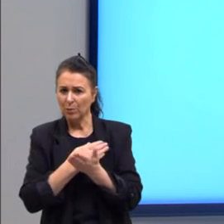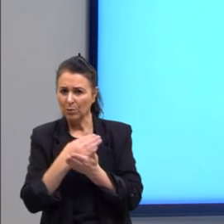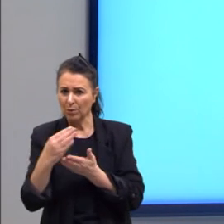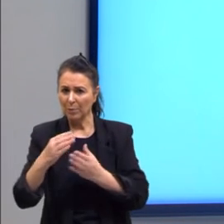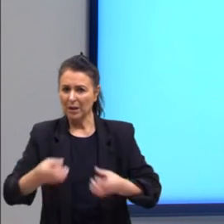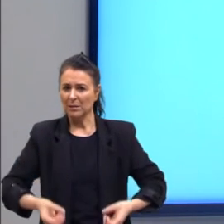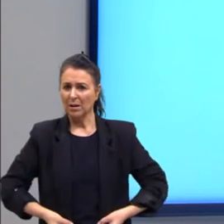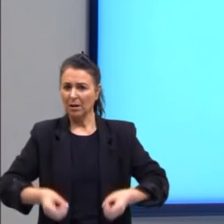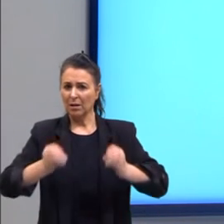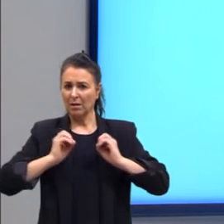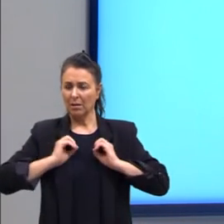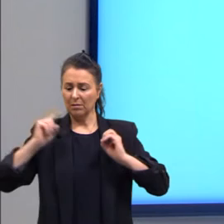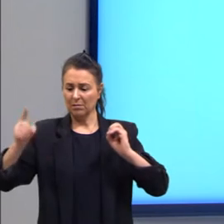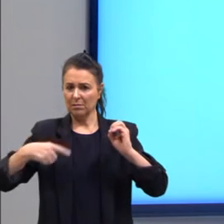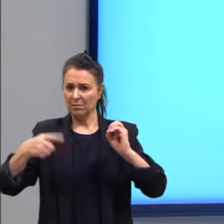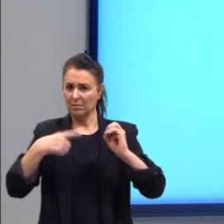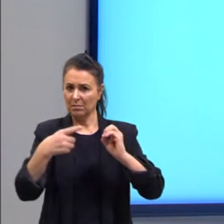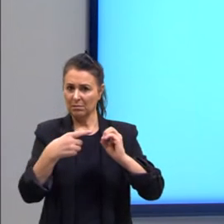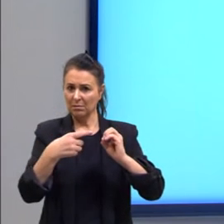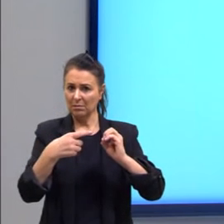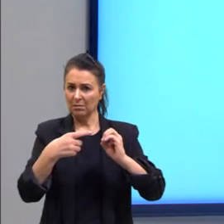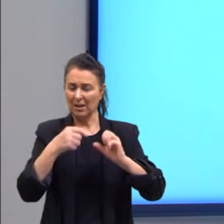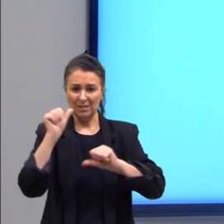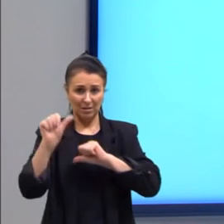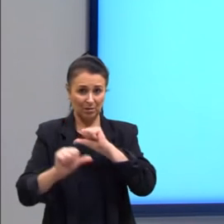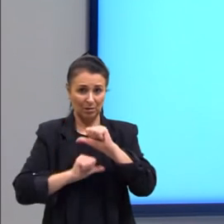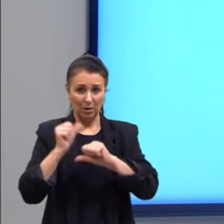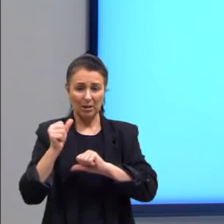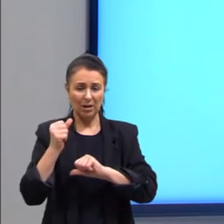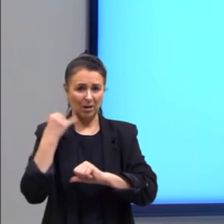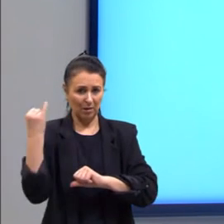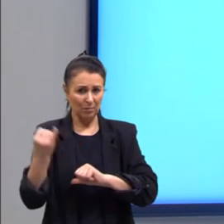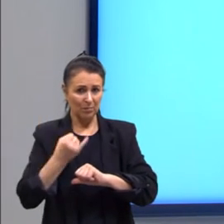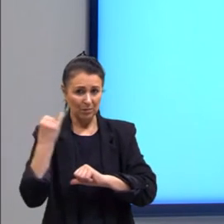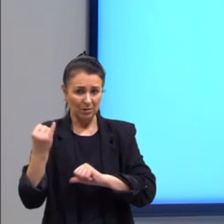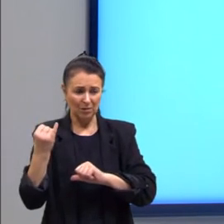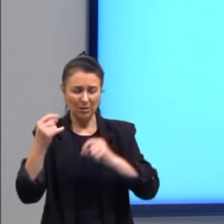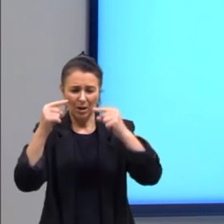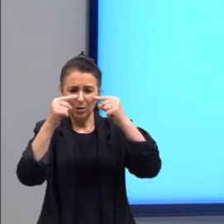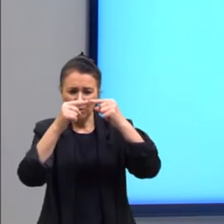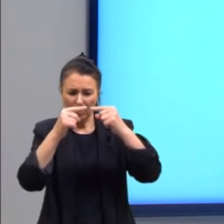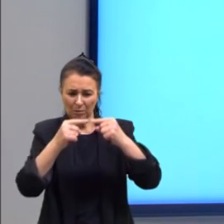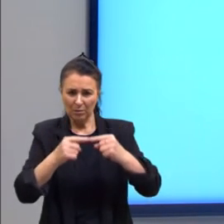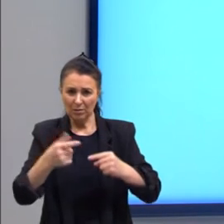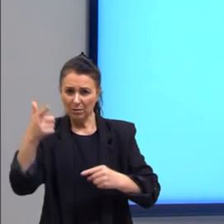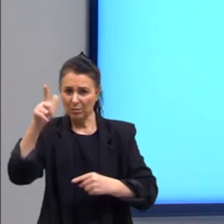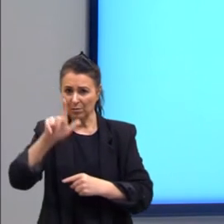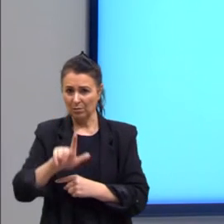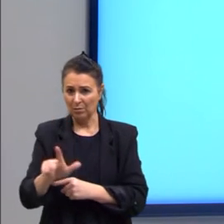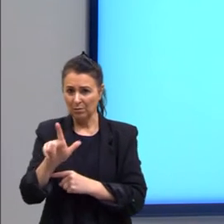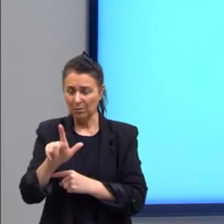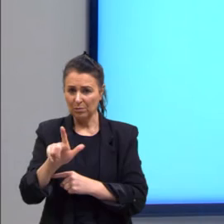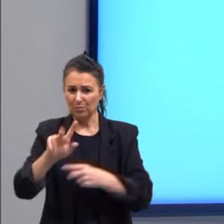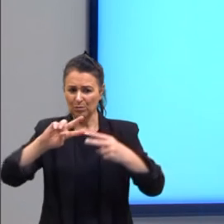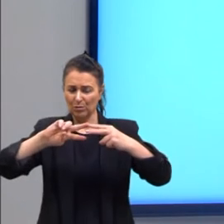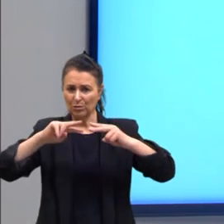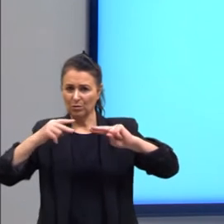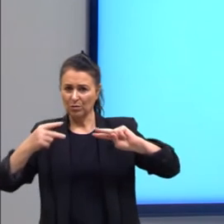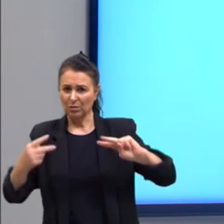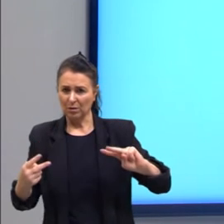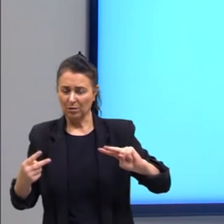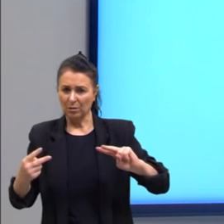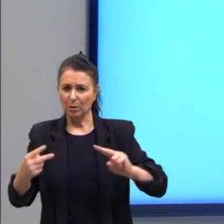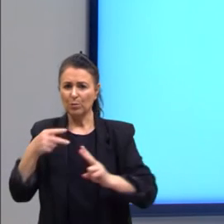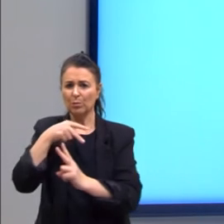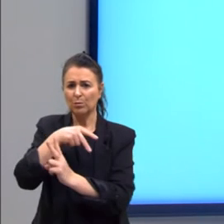que essa troca de segmento é determinante na recombinação para ter uma nova combinação de genes lá de